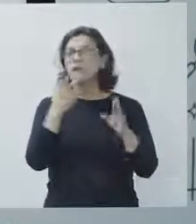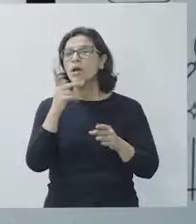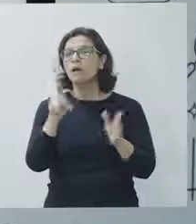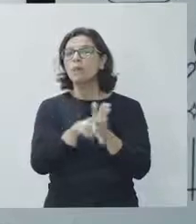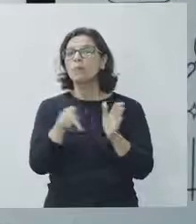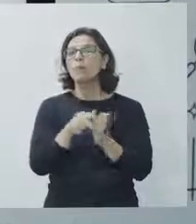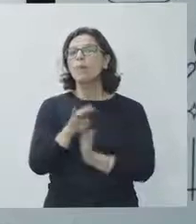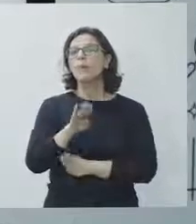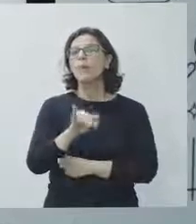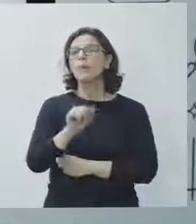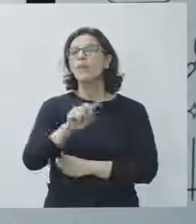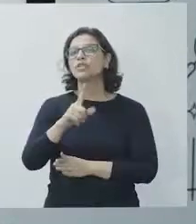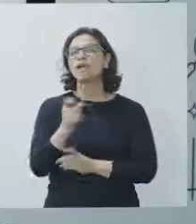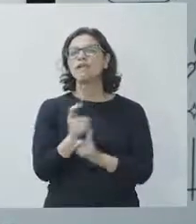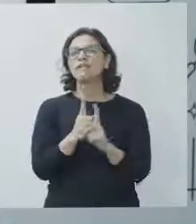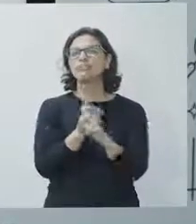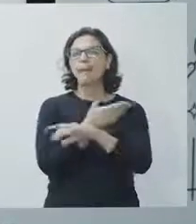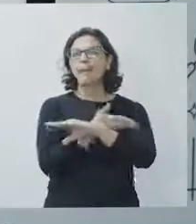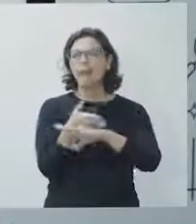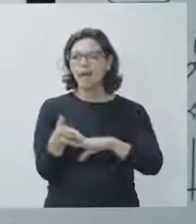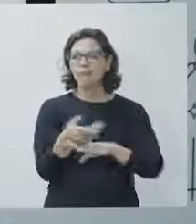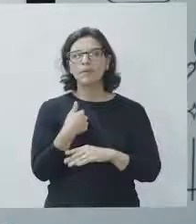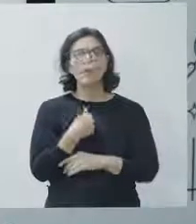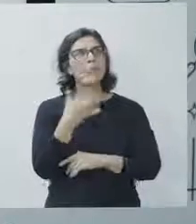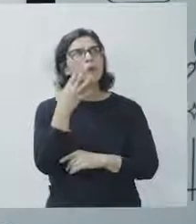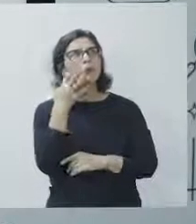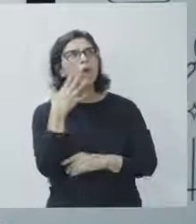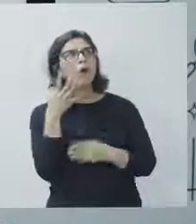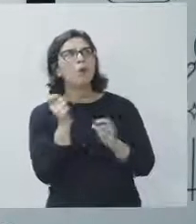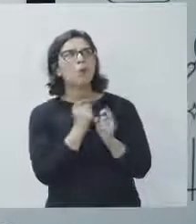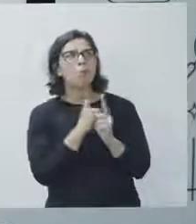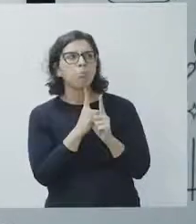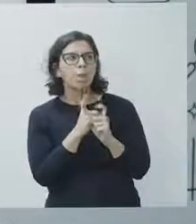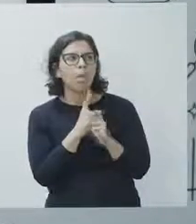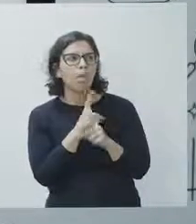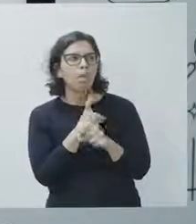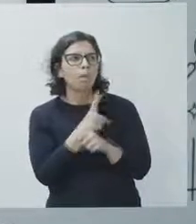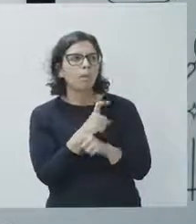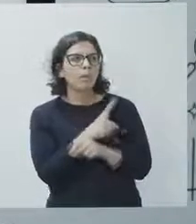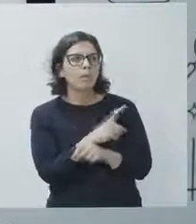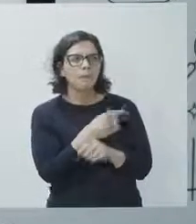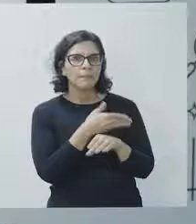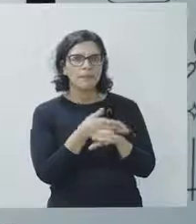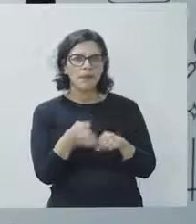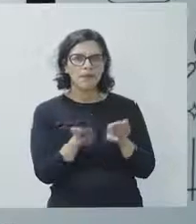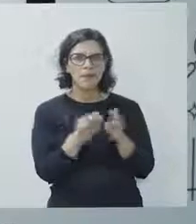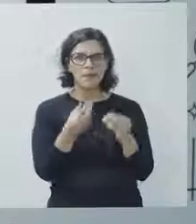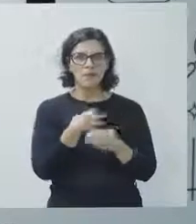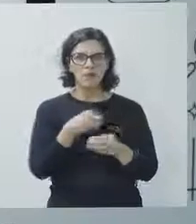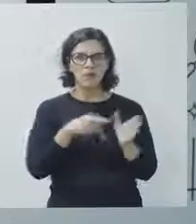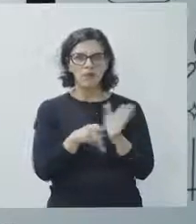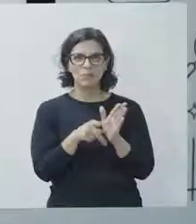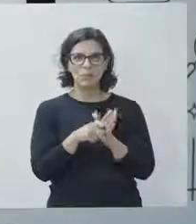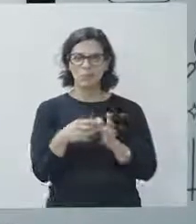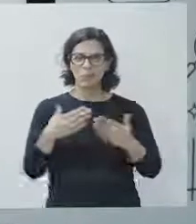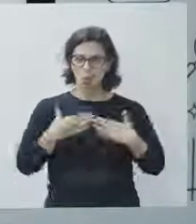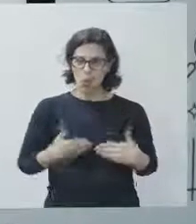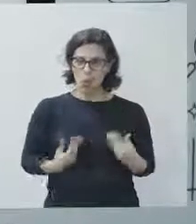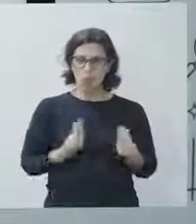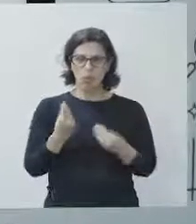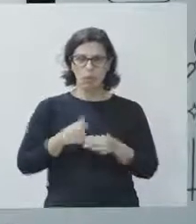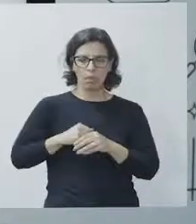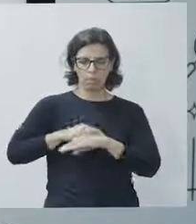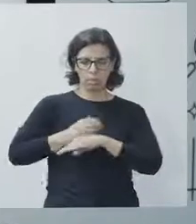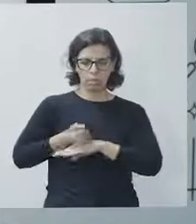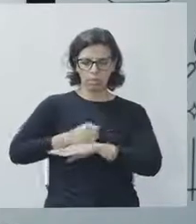o bicho, né? O verme branco. Então a gente precisa criar na nossa mente como isso seria, como que seria esse